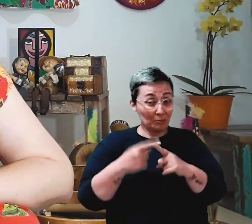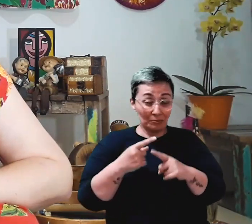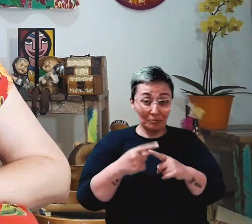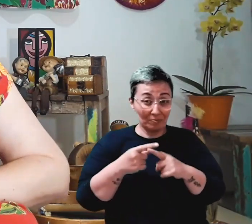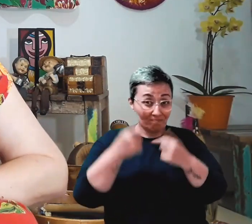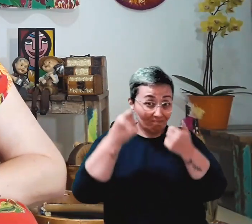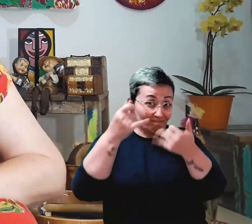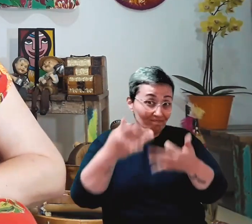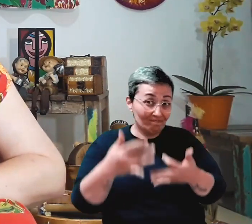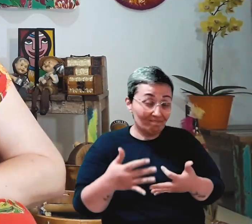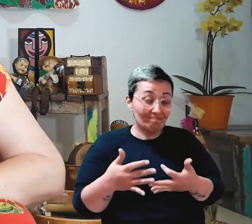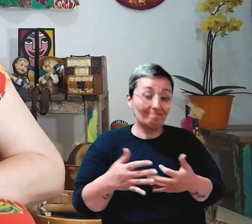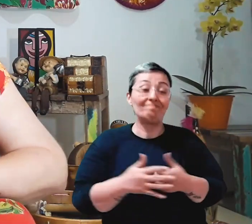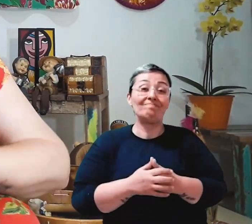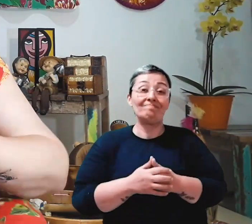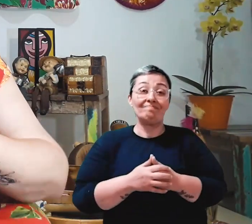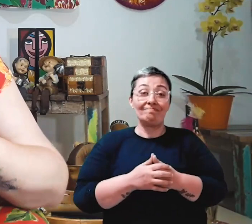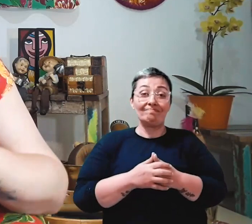isso?